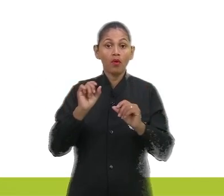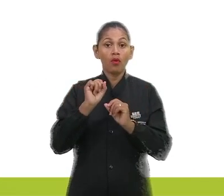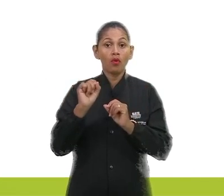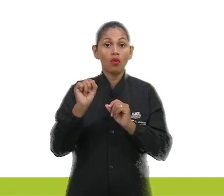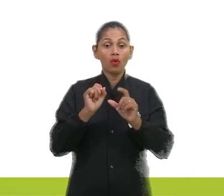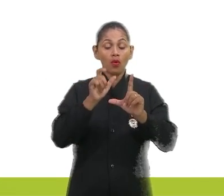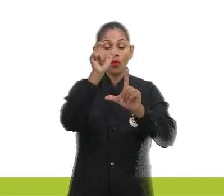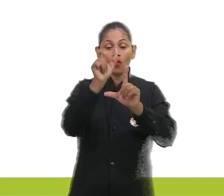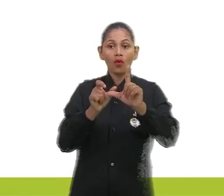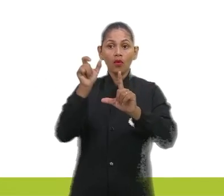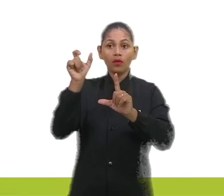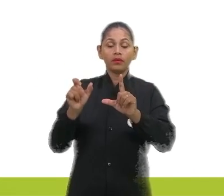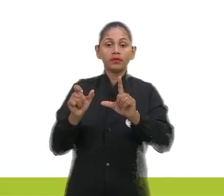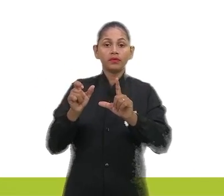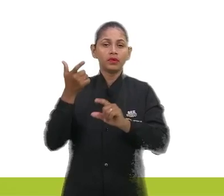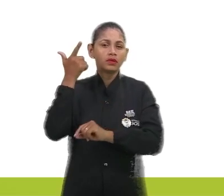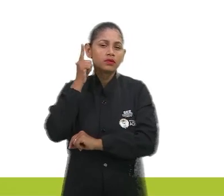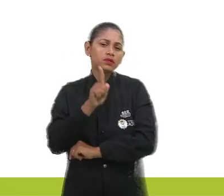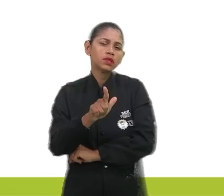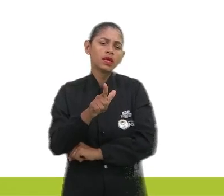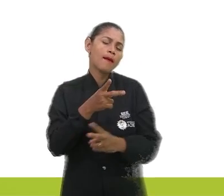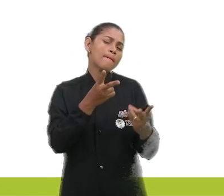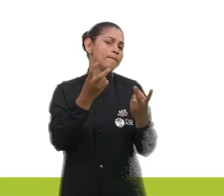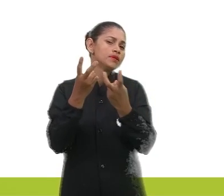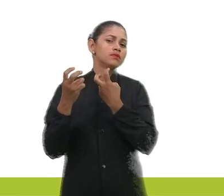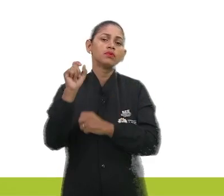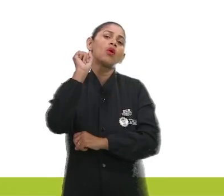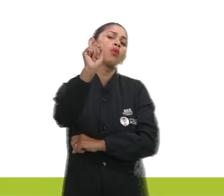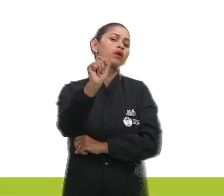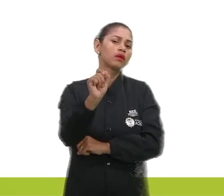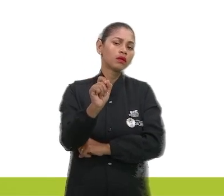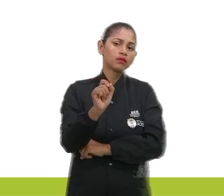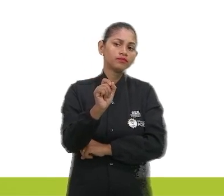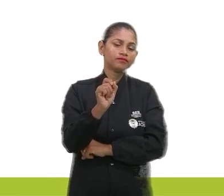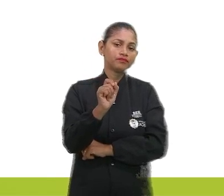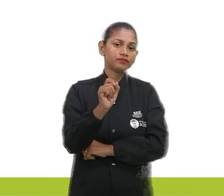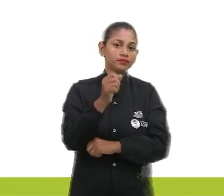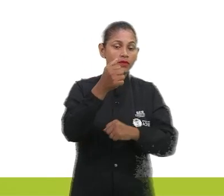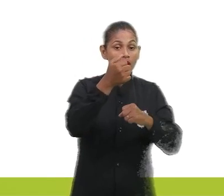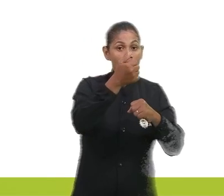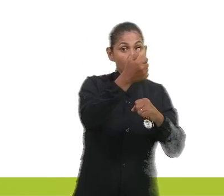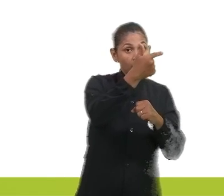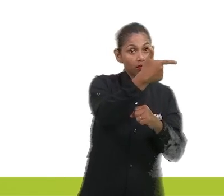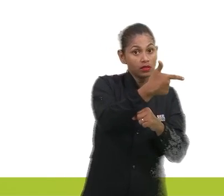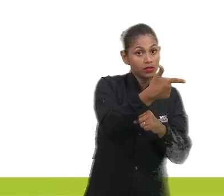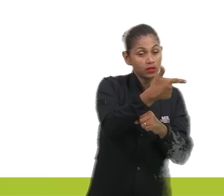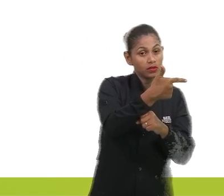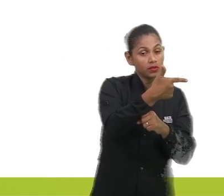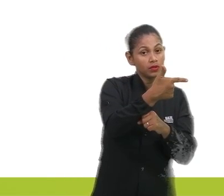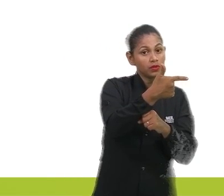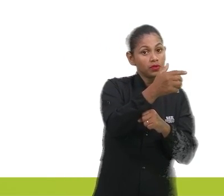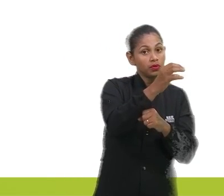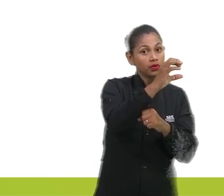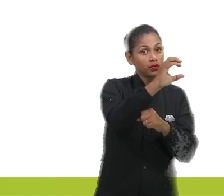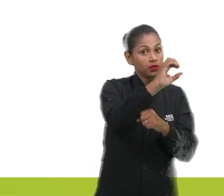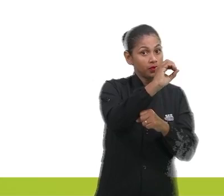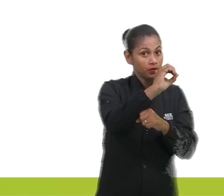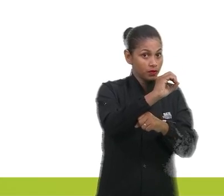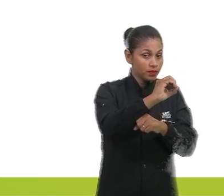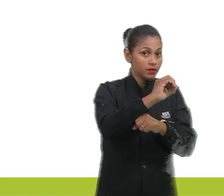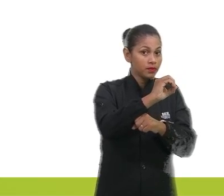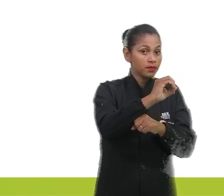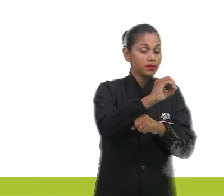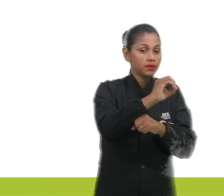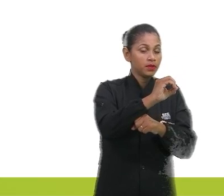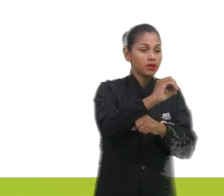gráfico, o que é que você vai conseguir perceber? Que de 2012 até 2022, ou